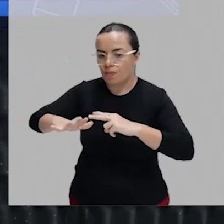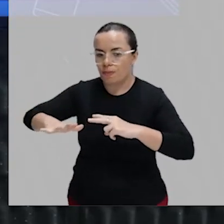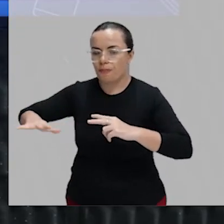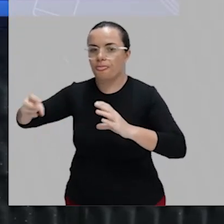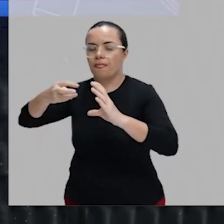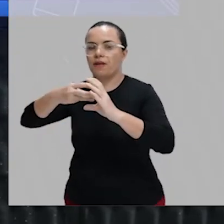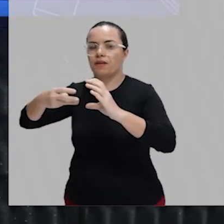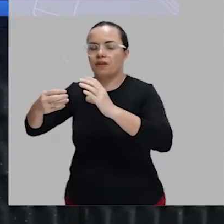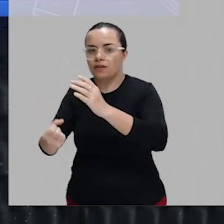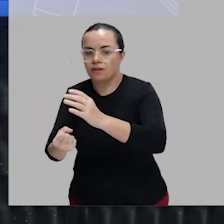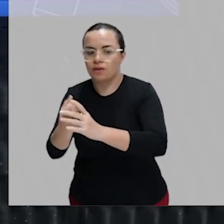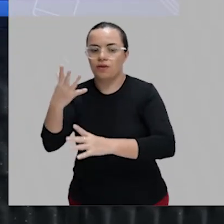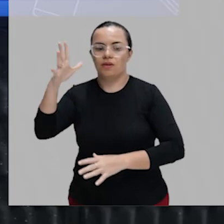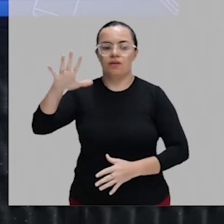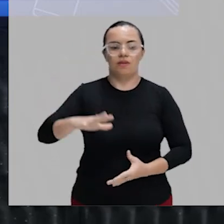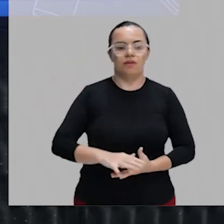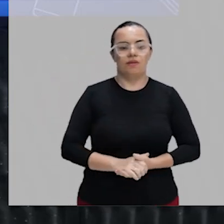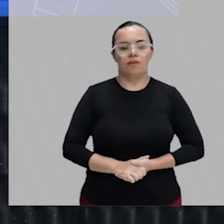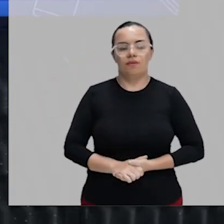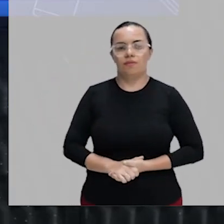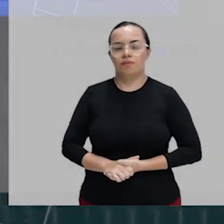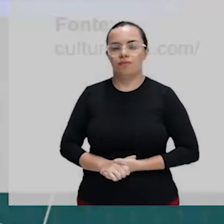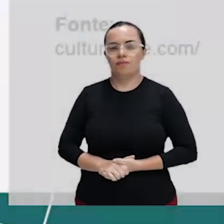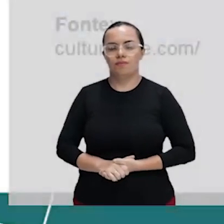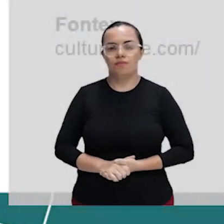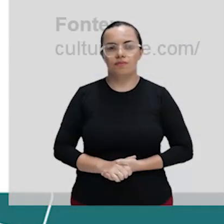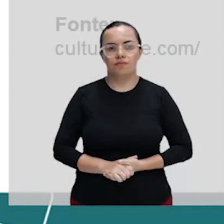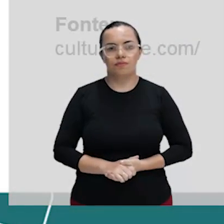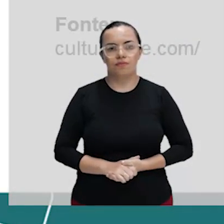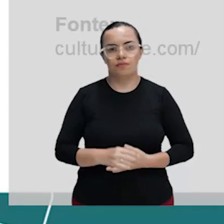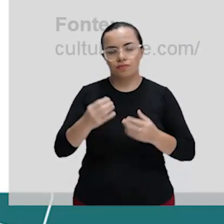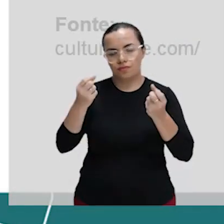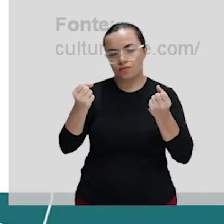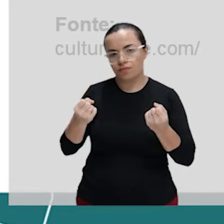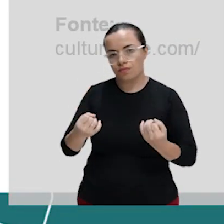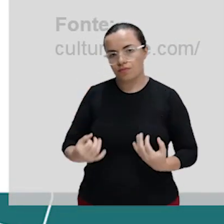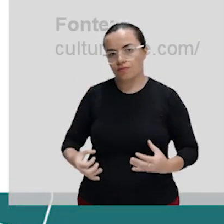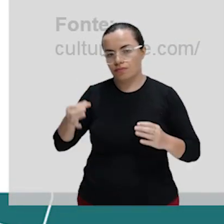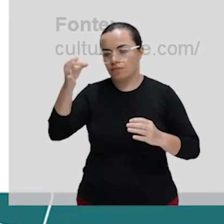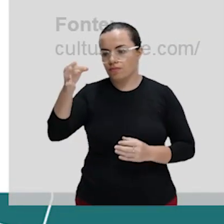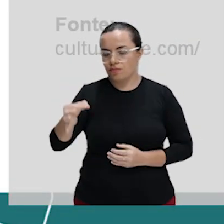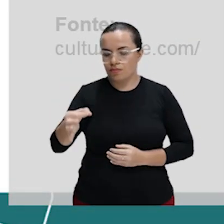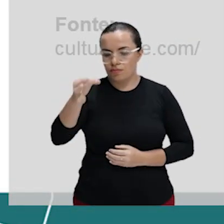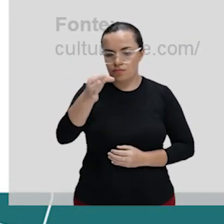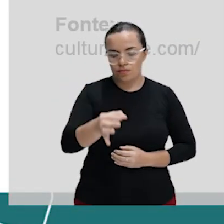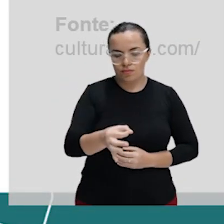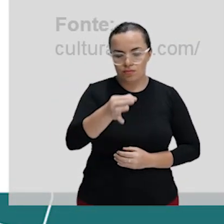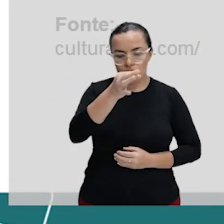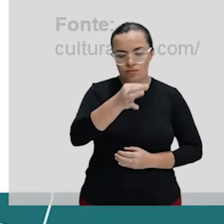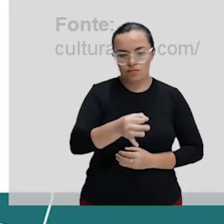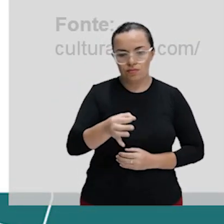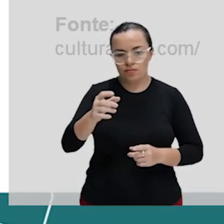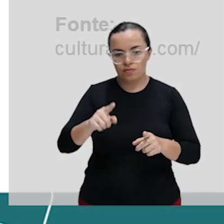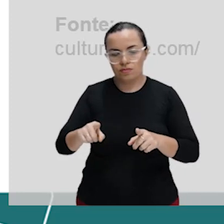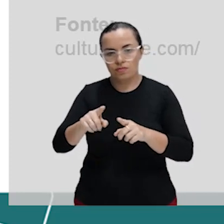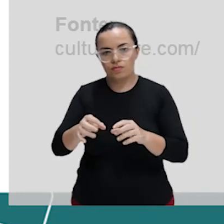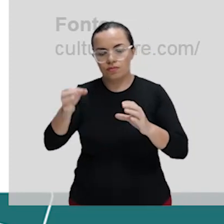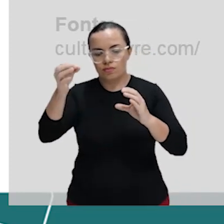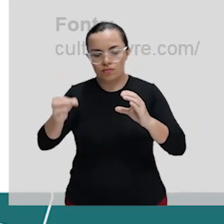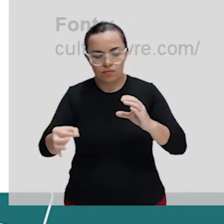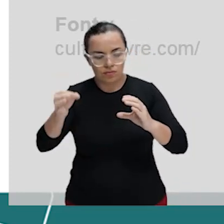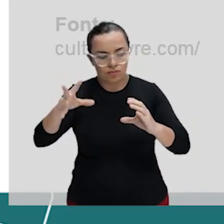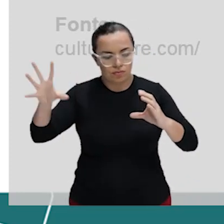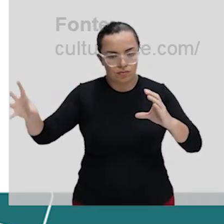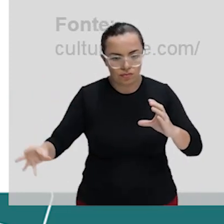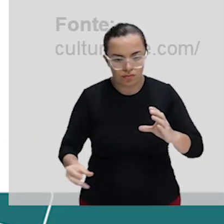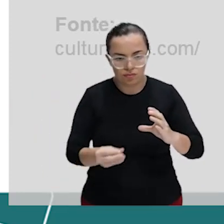se formam, tá? Então, já falei dos microtúbulos, já falei dos centríolos, agora eu vou explicar para